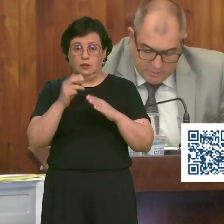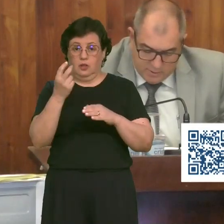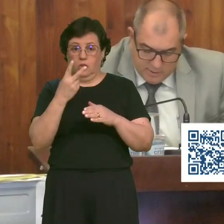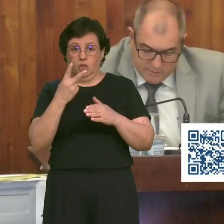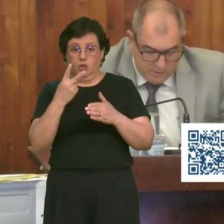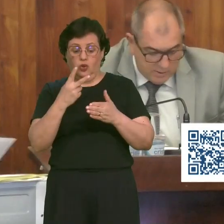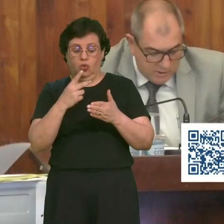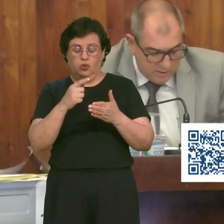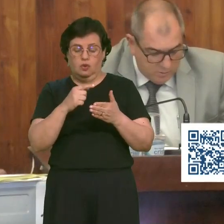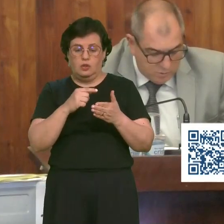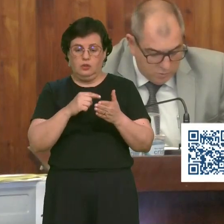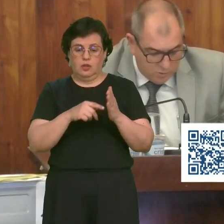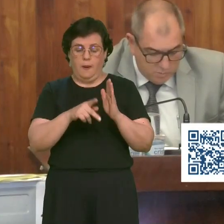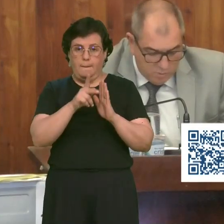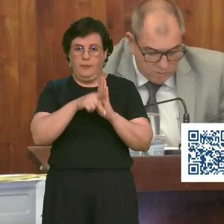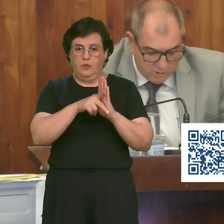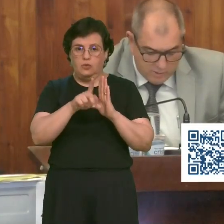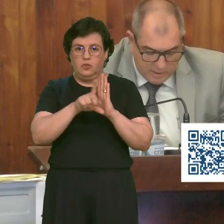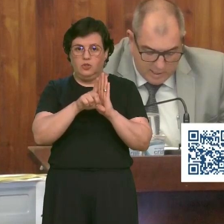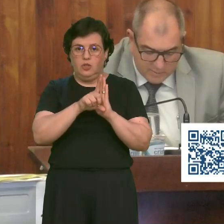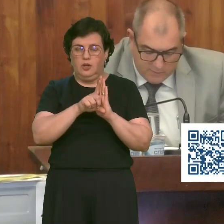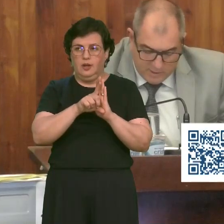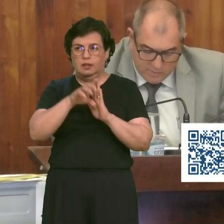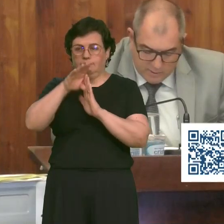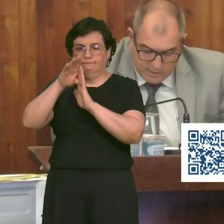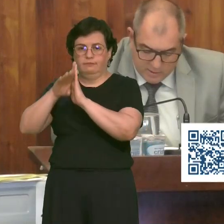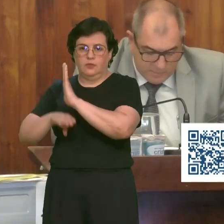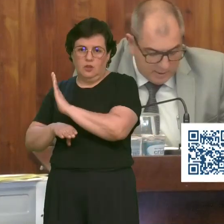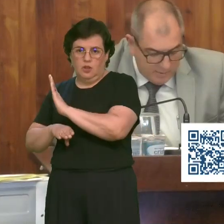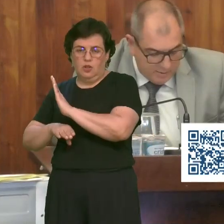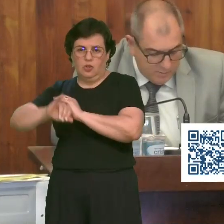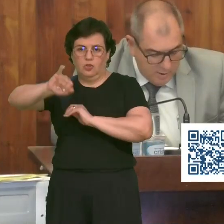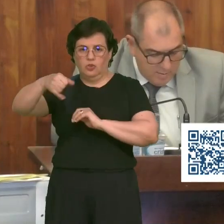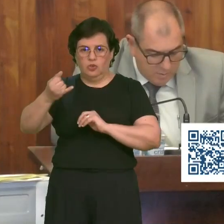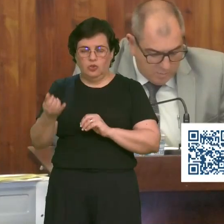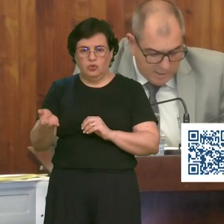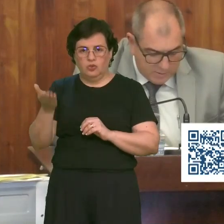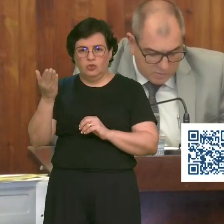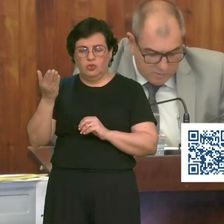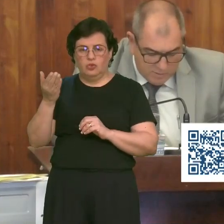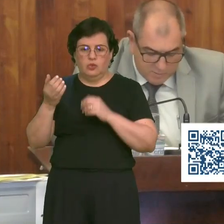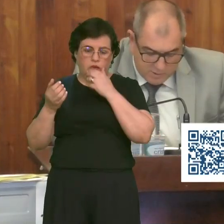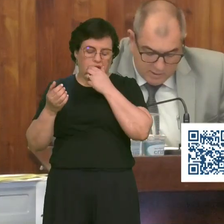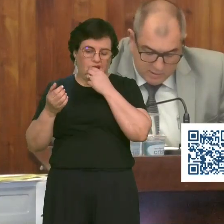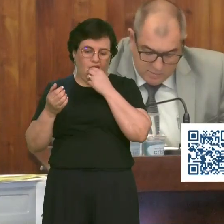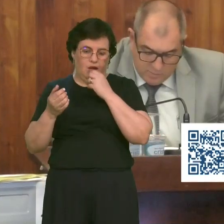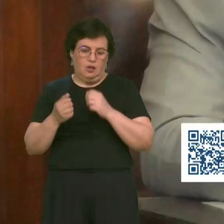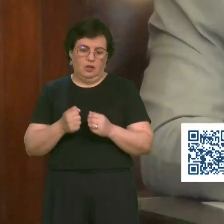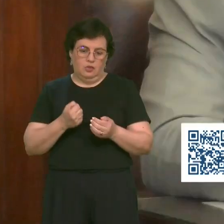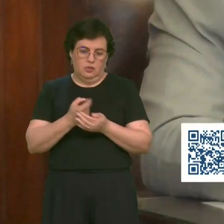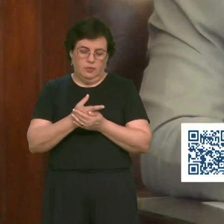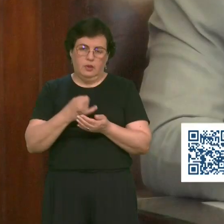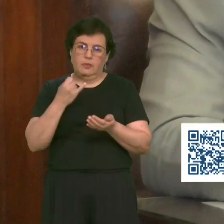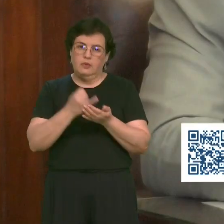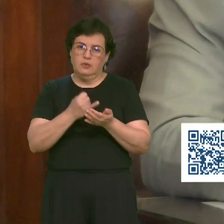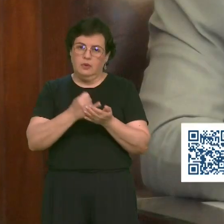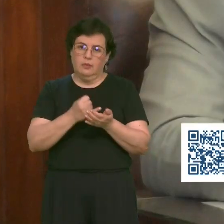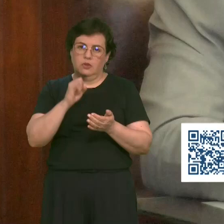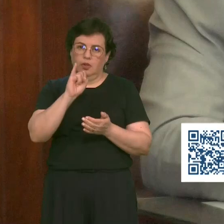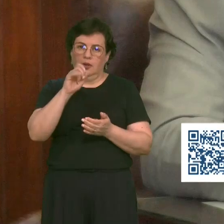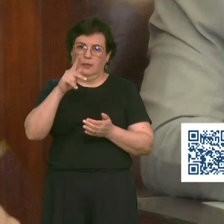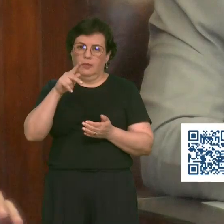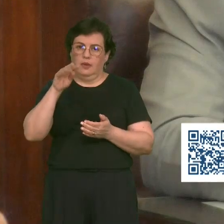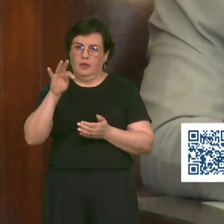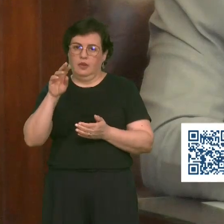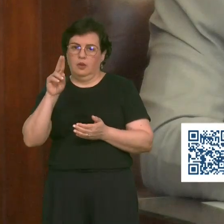projetos de lei concedendo Anistia dos juros multas ou encargos referente ao atraso do pagamento Por parte dos munícipes dos seguintes impostos IPTU